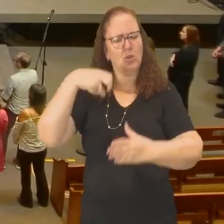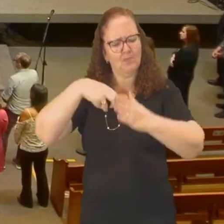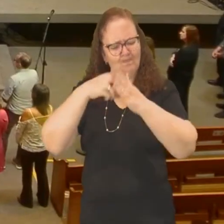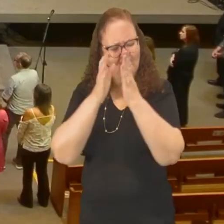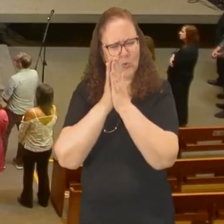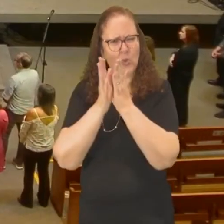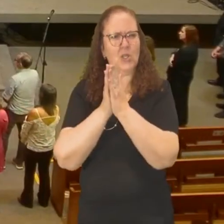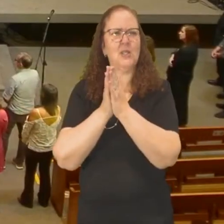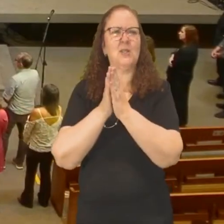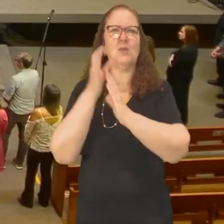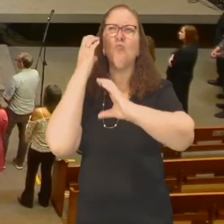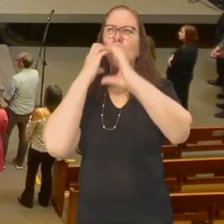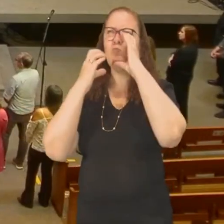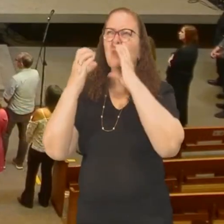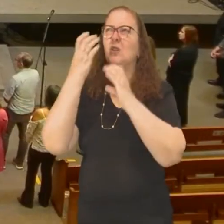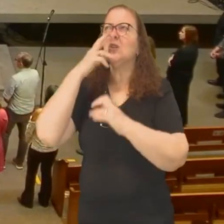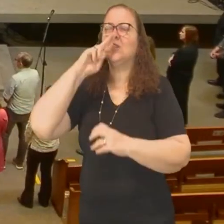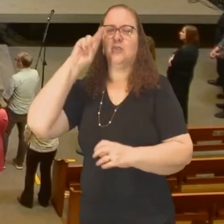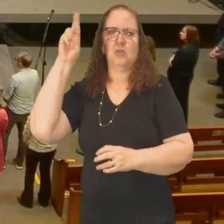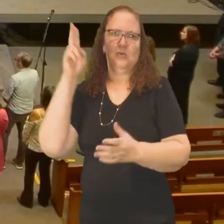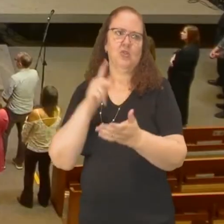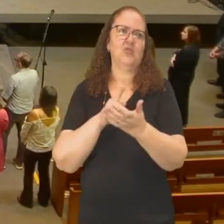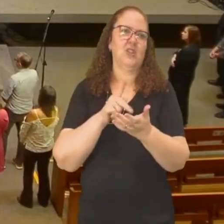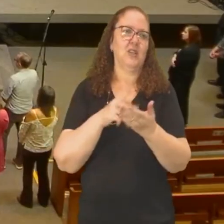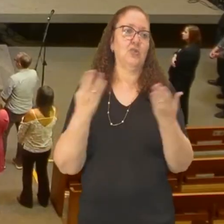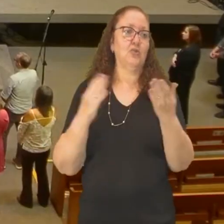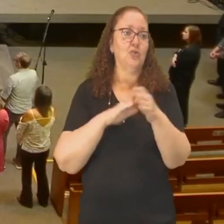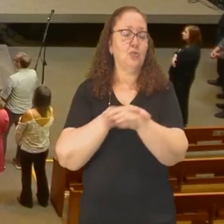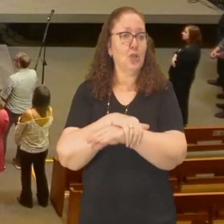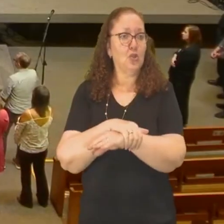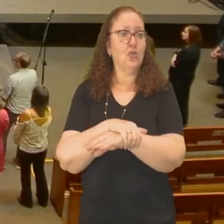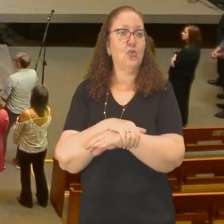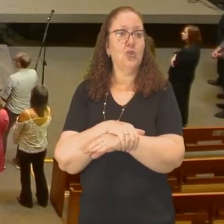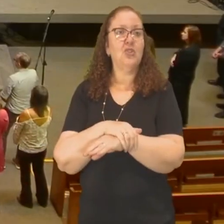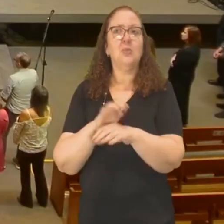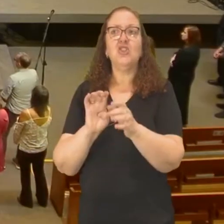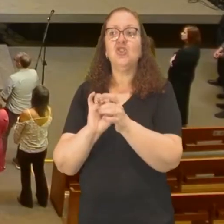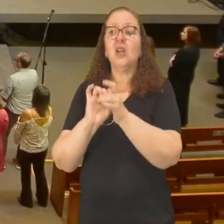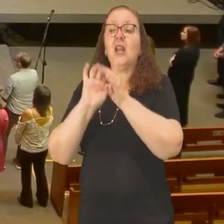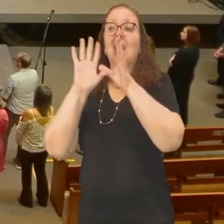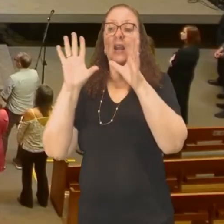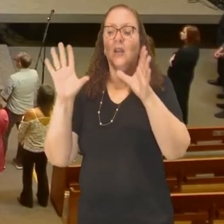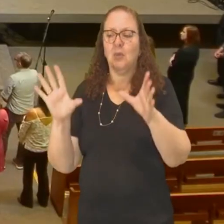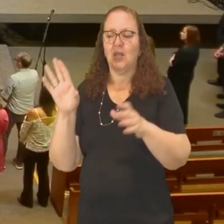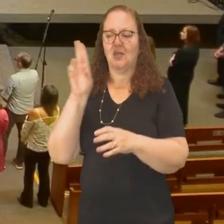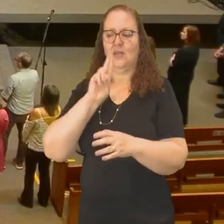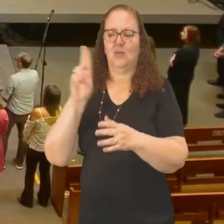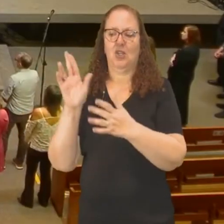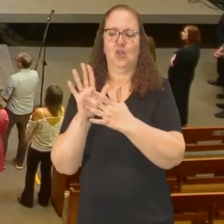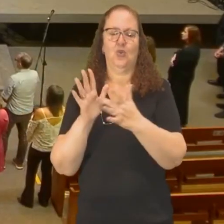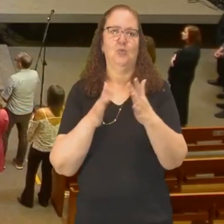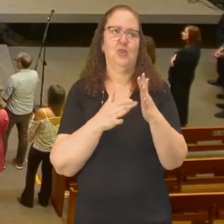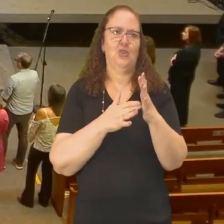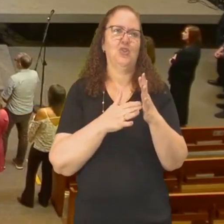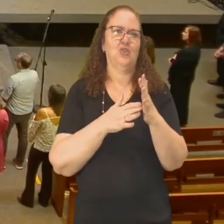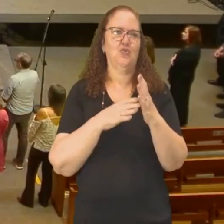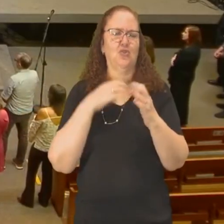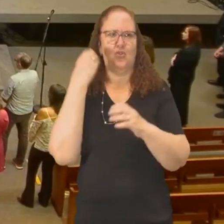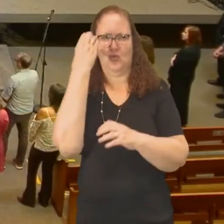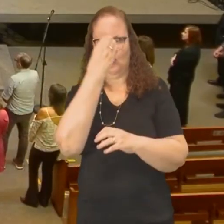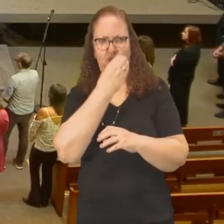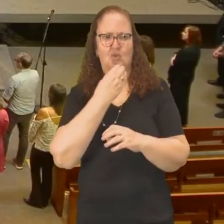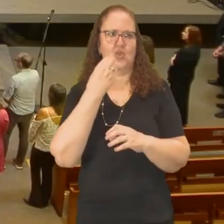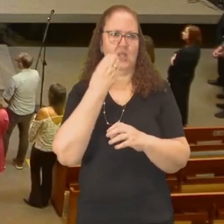o cântico dos seus lábios, que nessa noite seja uma noite também de libertação, em nome de Cristo Jesus. Vamos cantar.